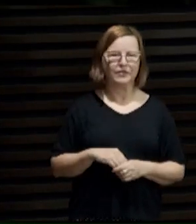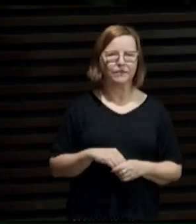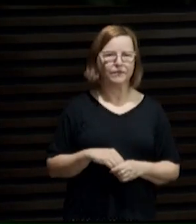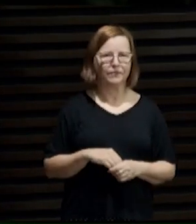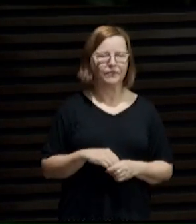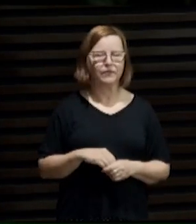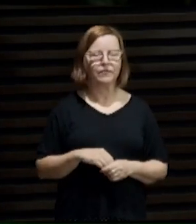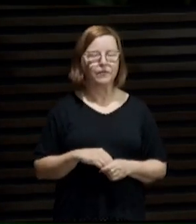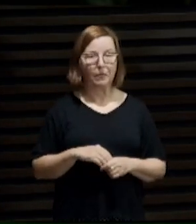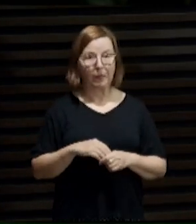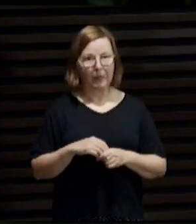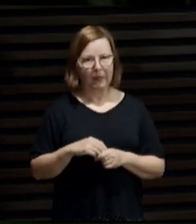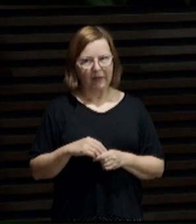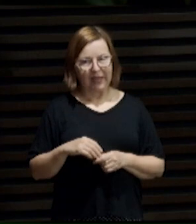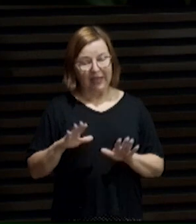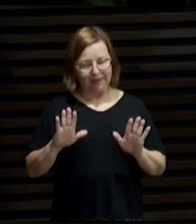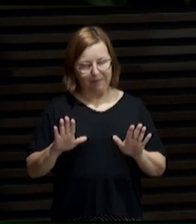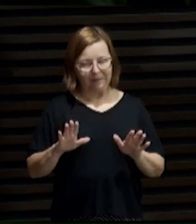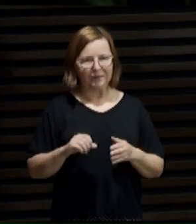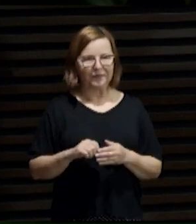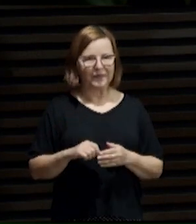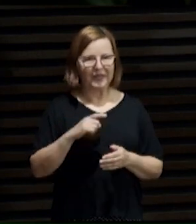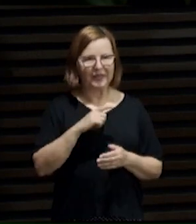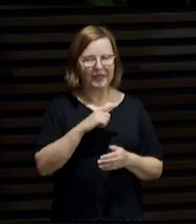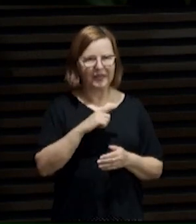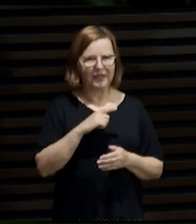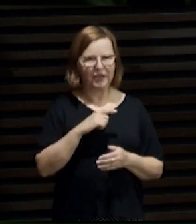é essa, irmãos? Porque é uma videira frutífera.